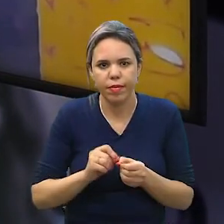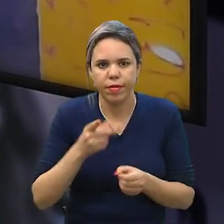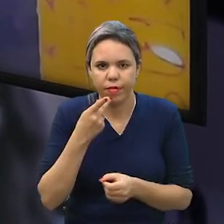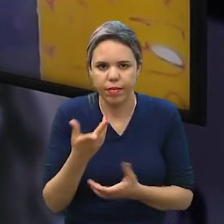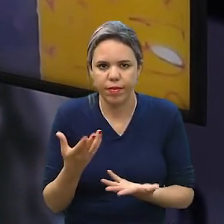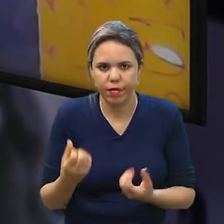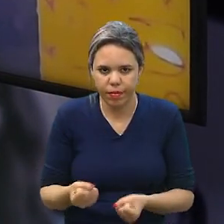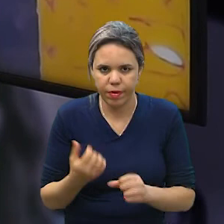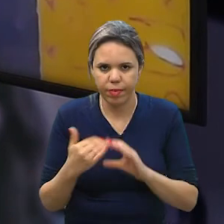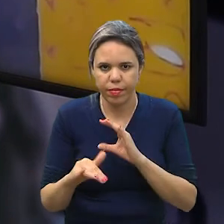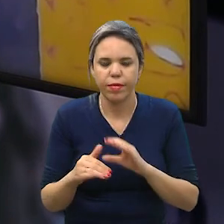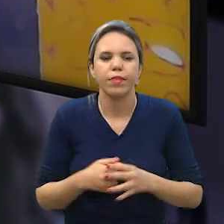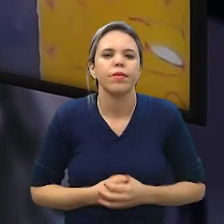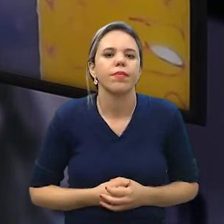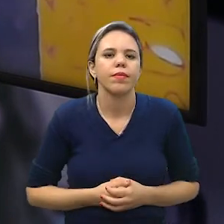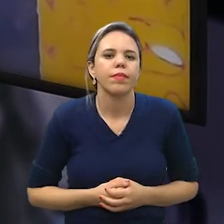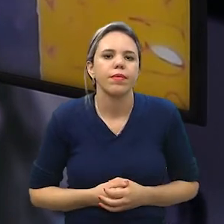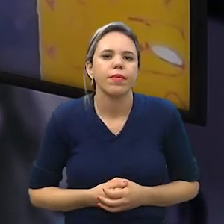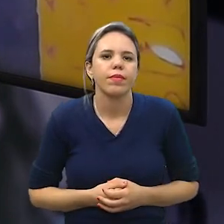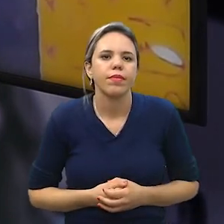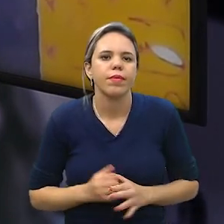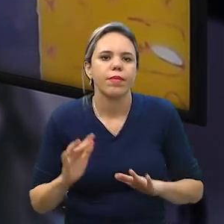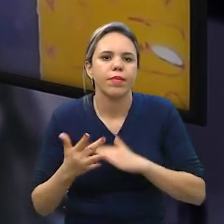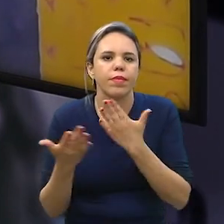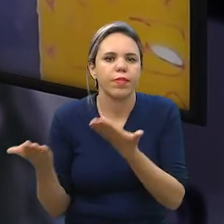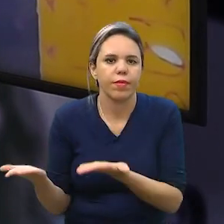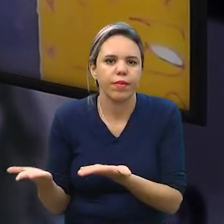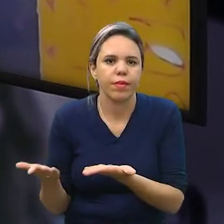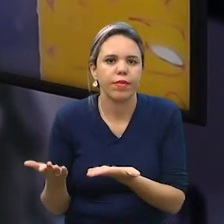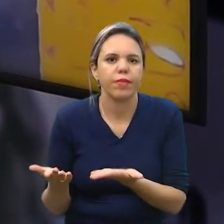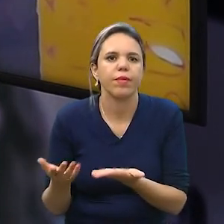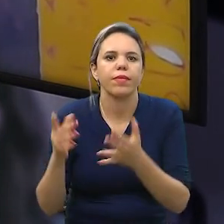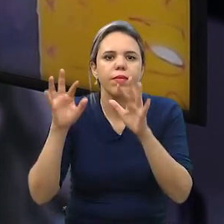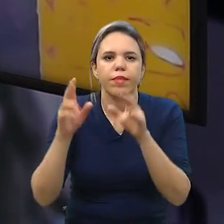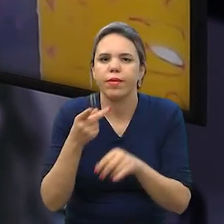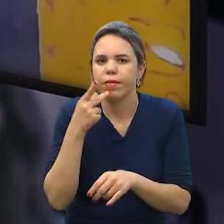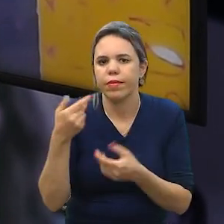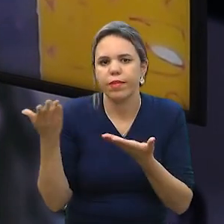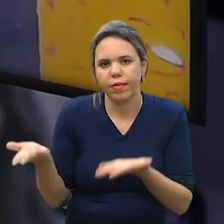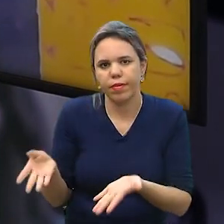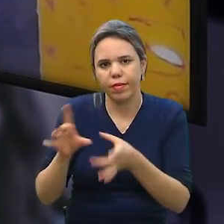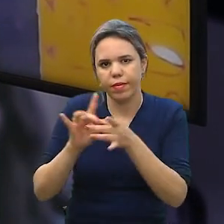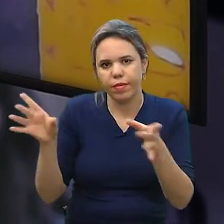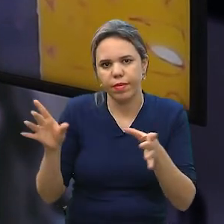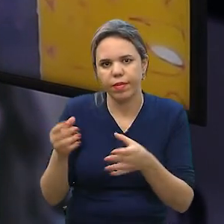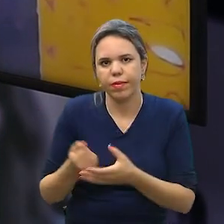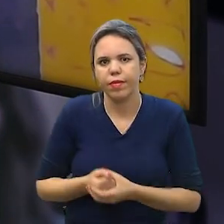aqui? Manda nas nossas redes sociais sua mensagem, estamos aqui